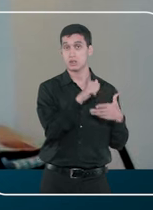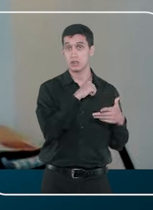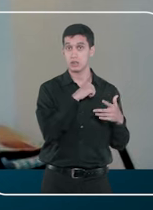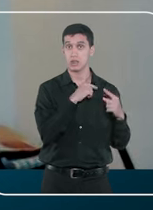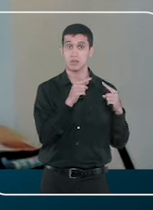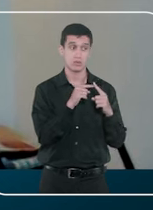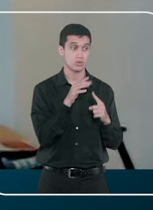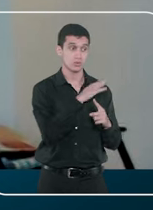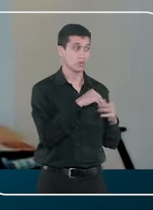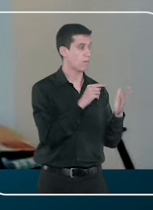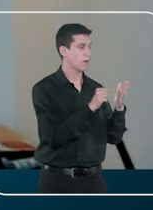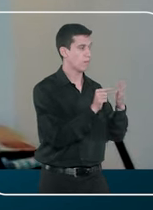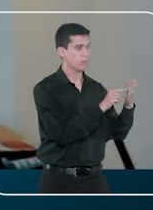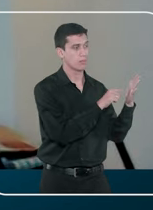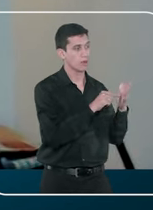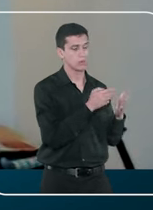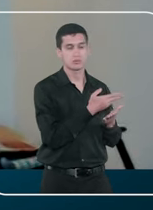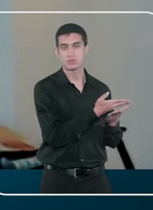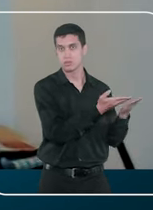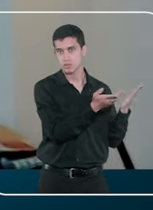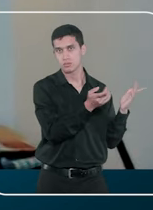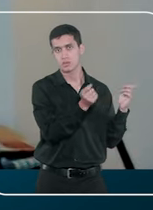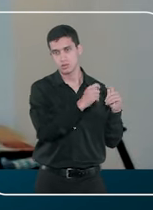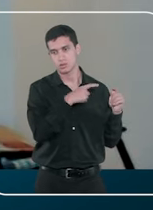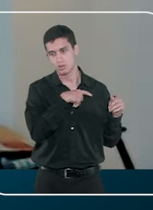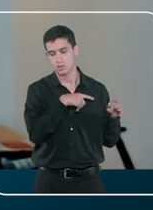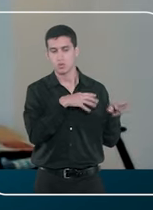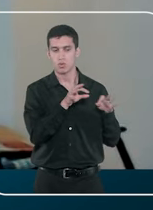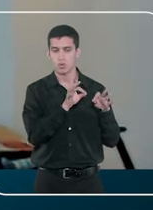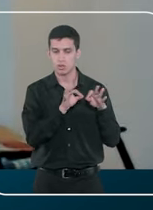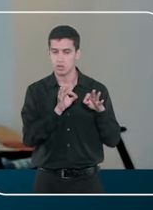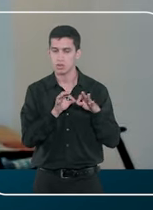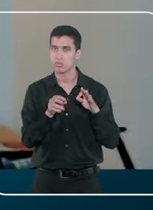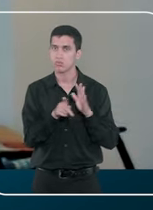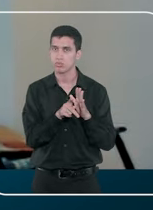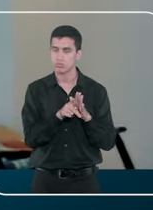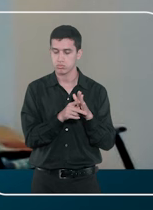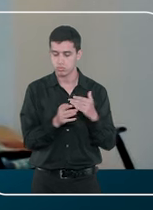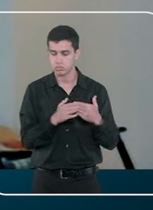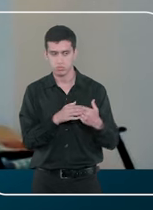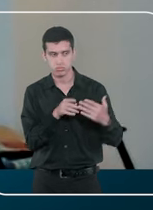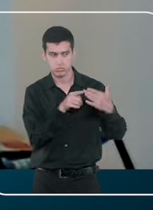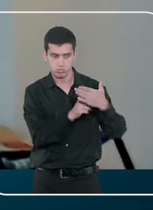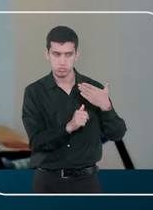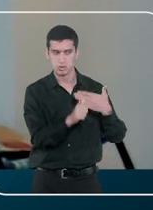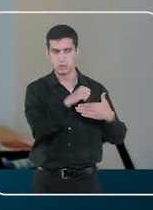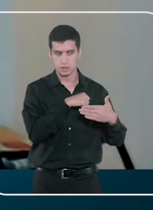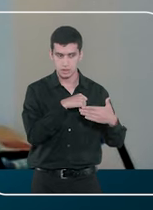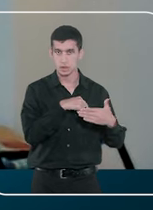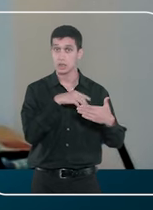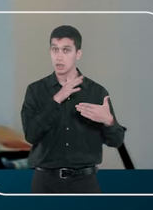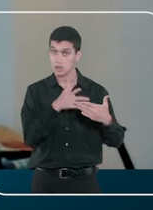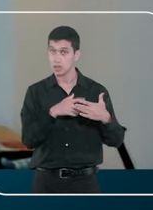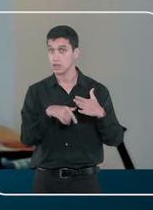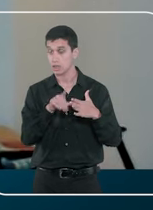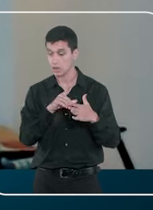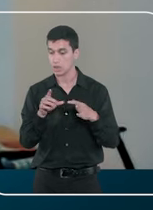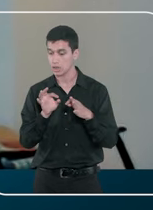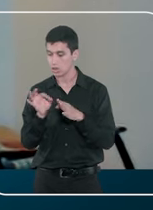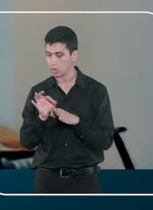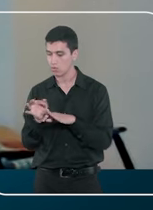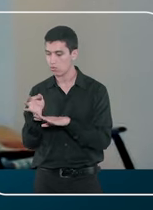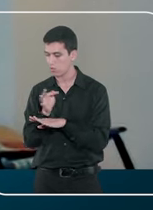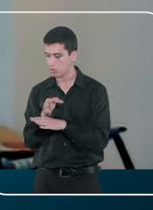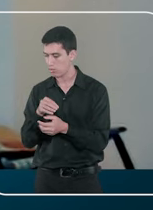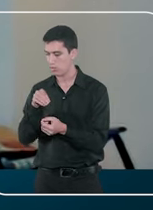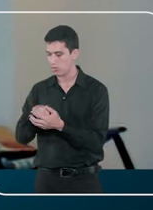dessa colaboração, eles poderão ter acesso ao que é produzido no curso dessa colaboração, desde que esses elementos já tenham sido formalizados nos